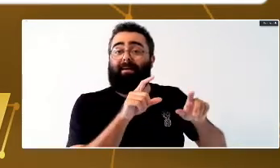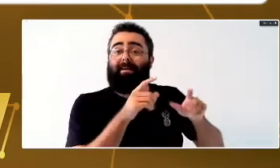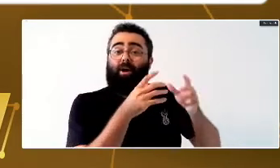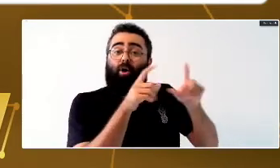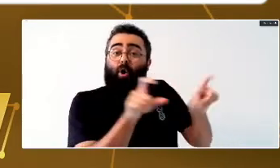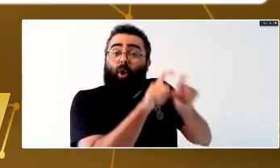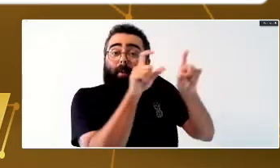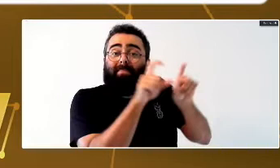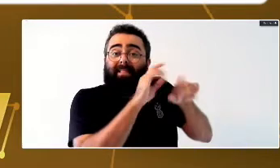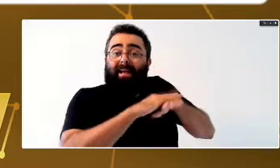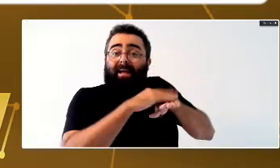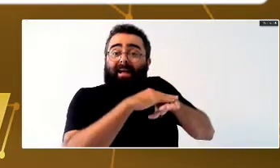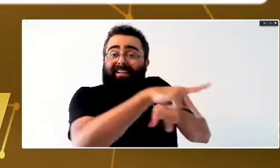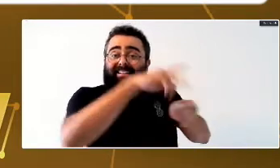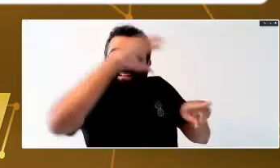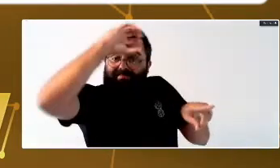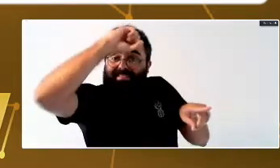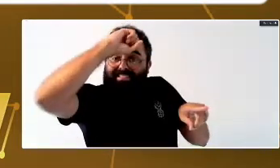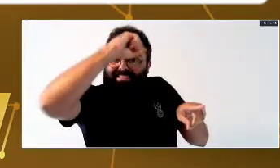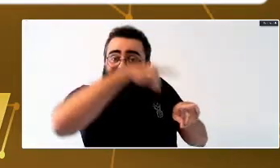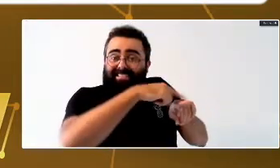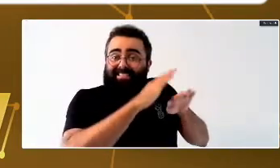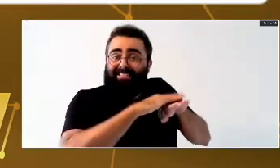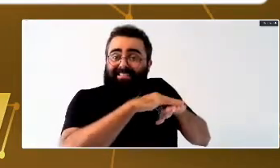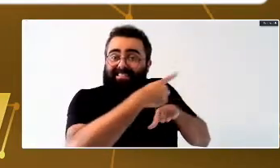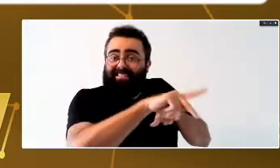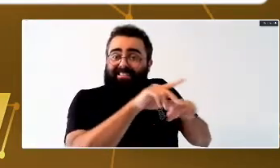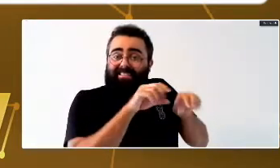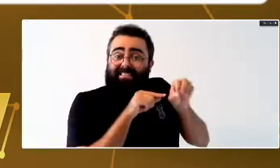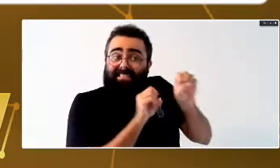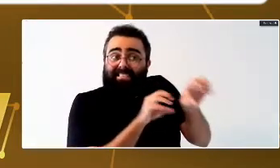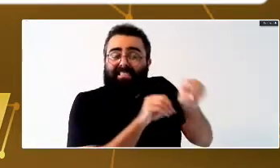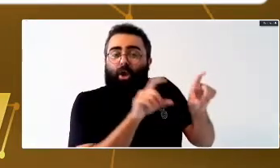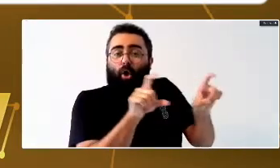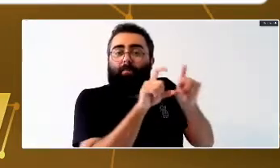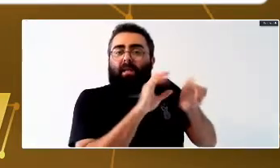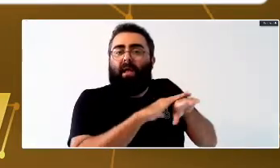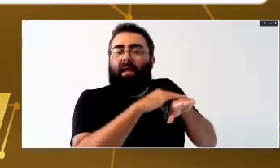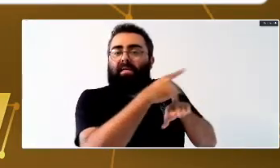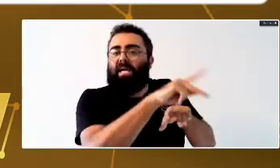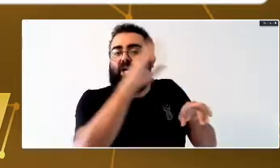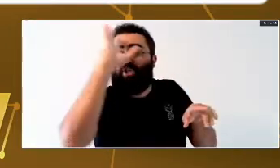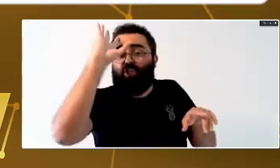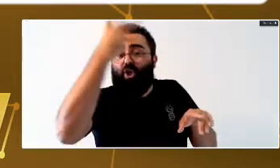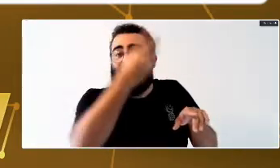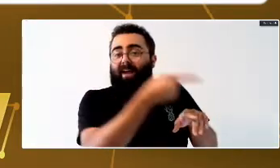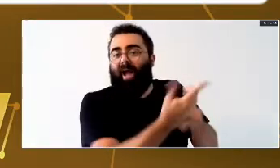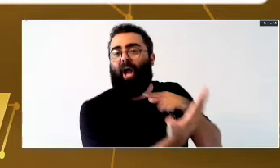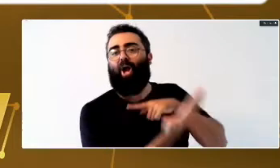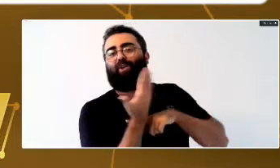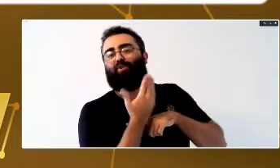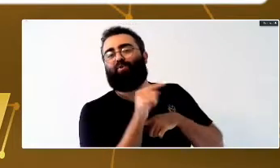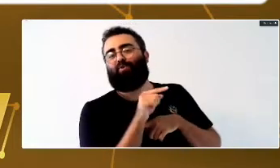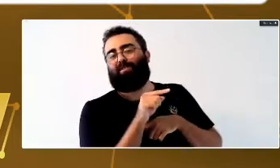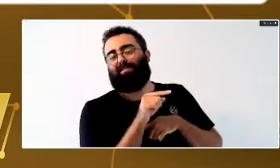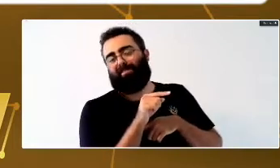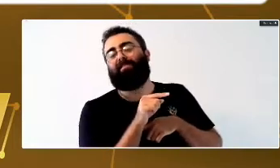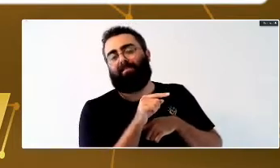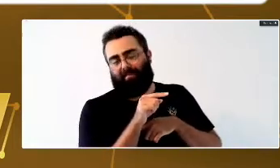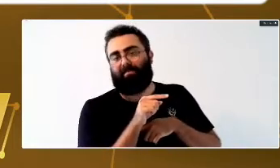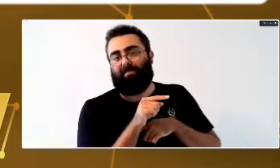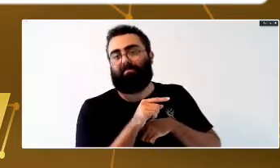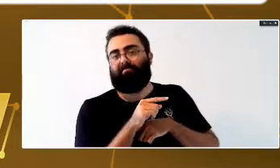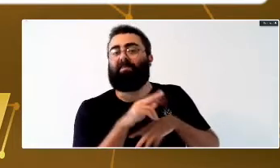dos processos porque a gente está visualizando aquele processo e a gente também começa a entender a relação dele com